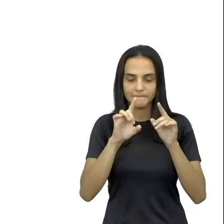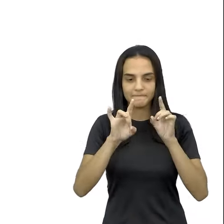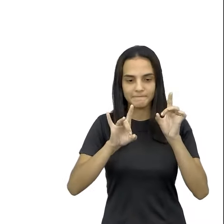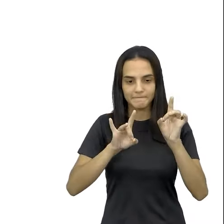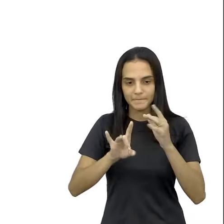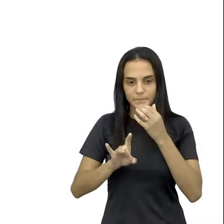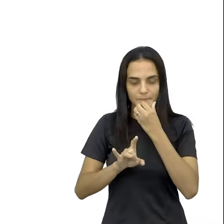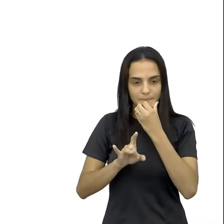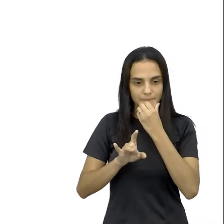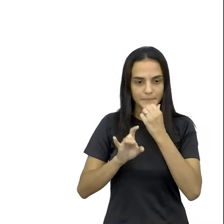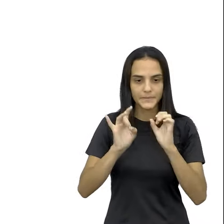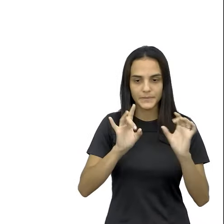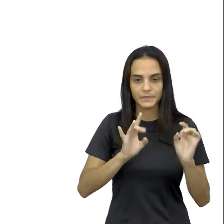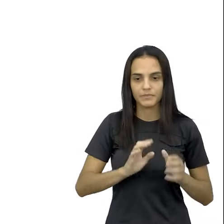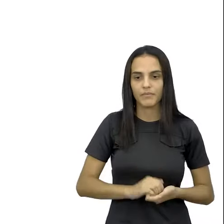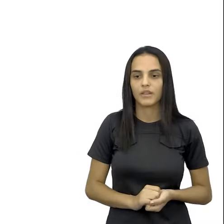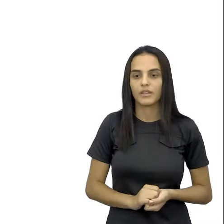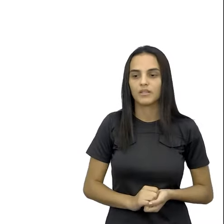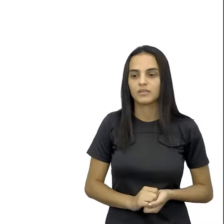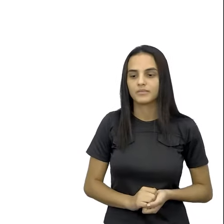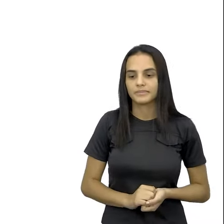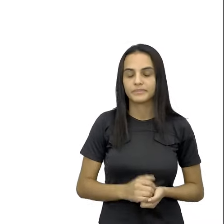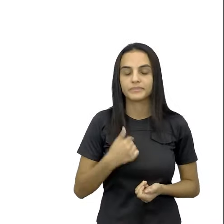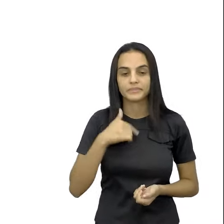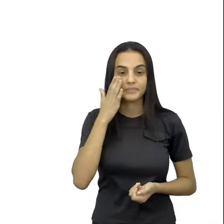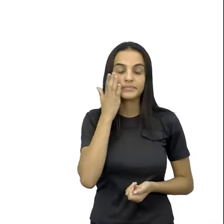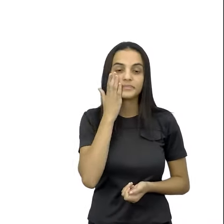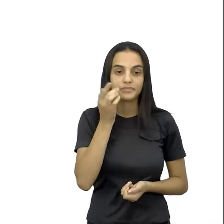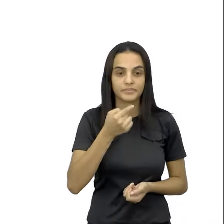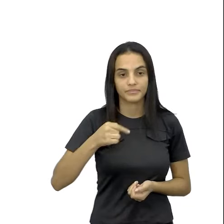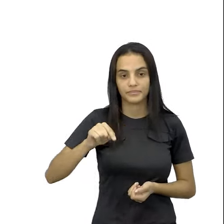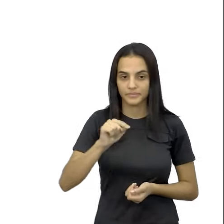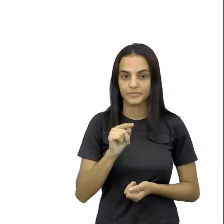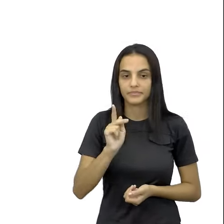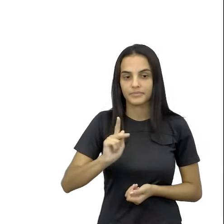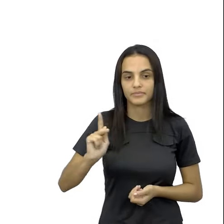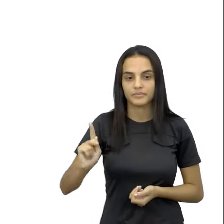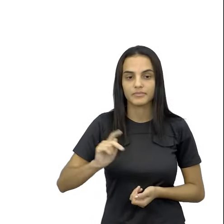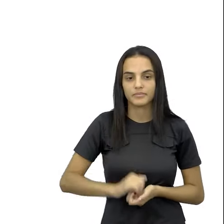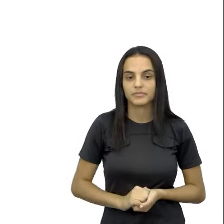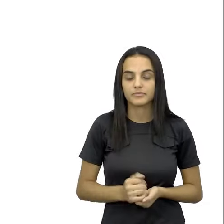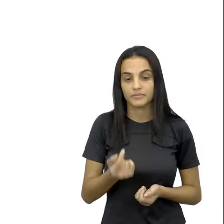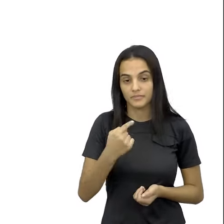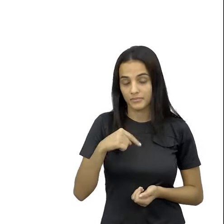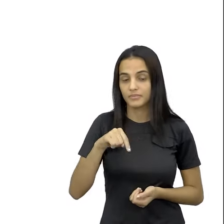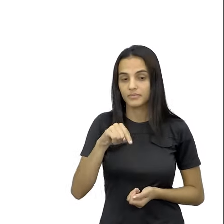cada uma delas, né? Eu sei que nós, né, como professores, quando